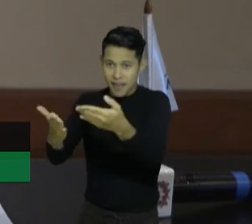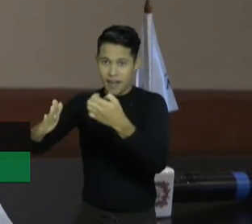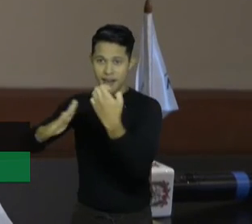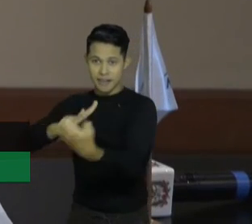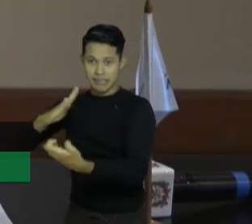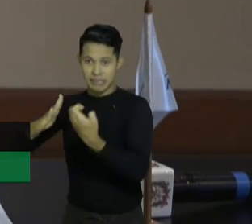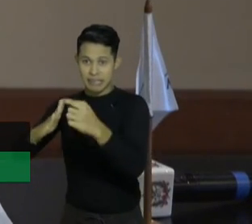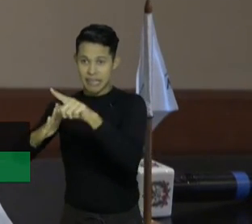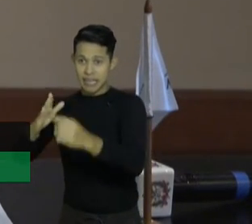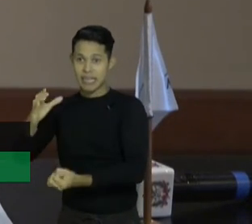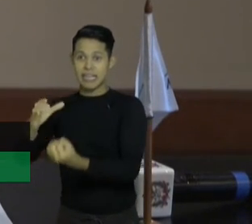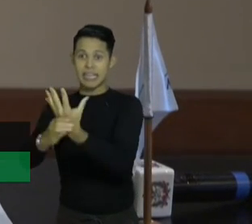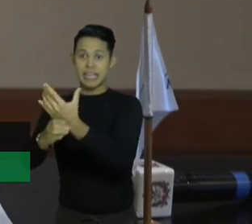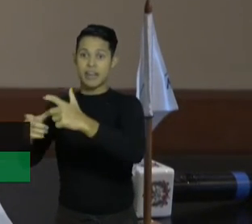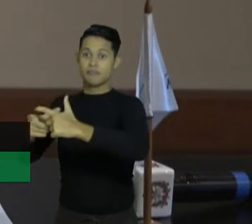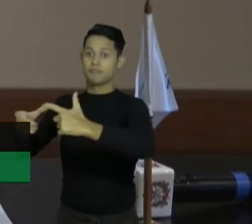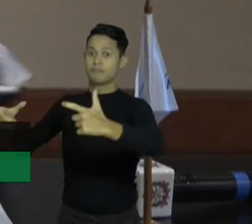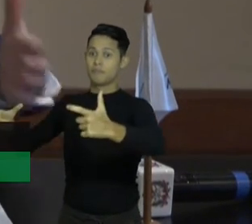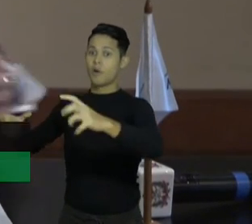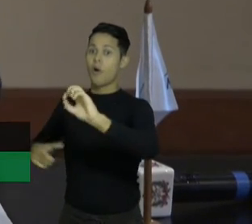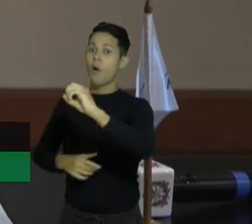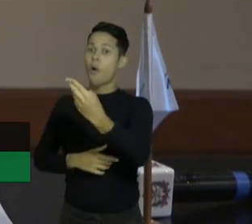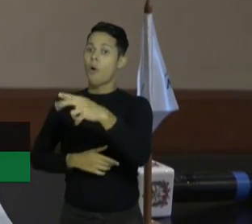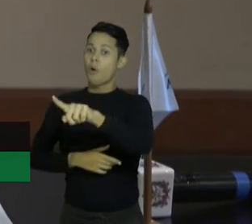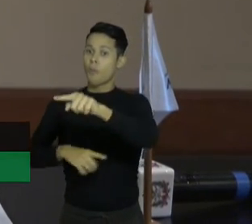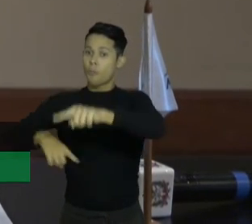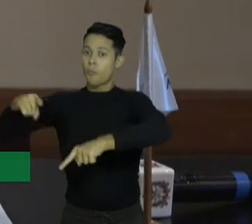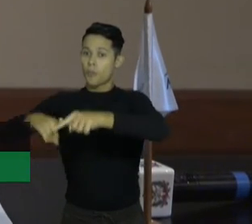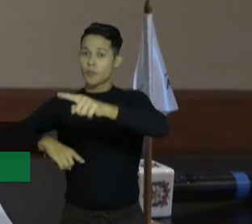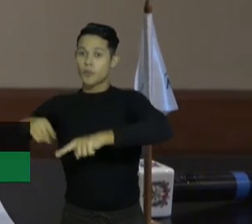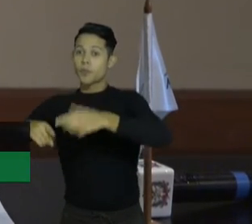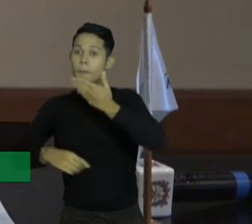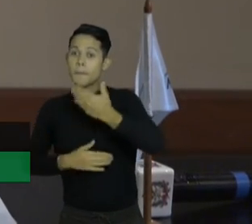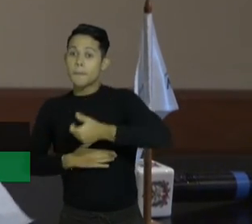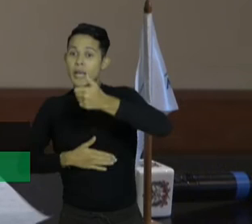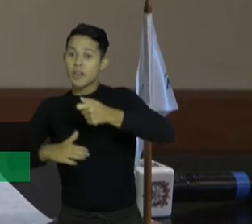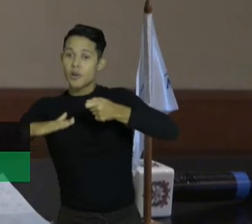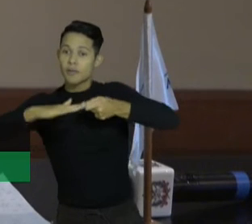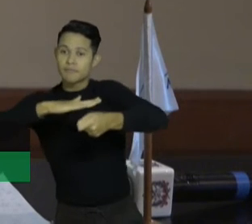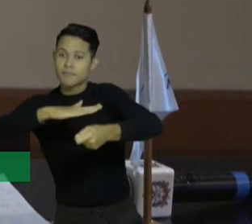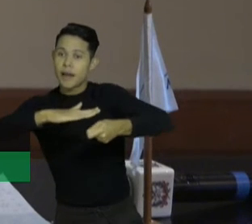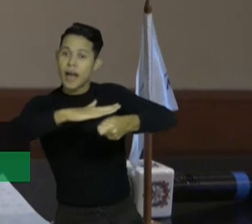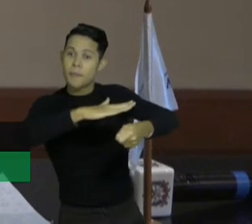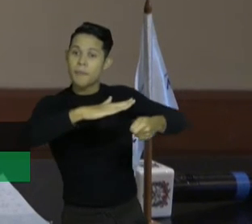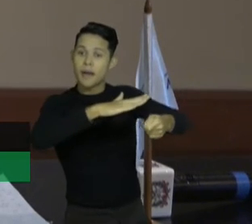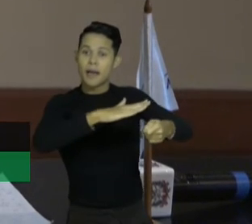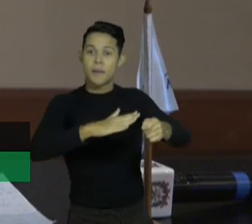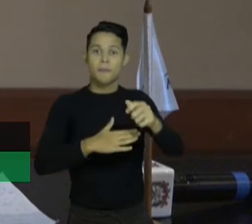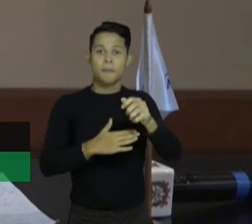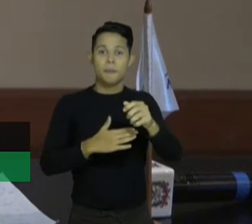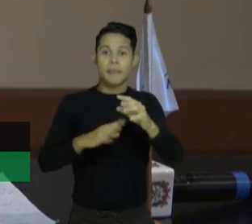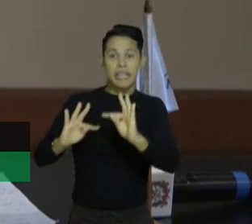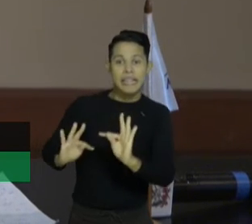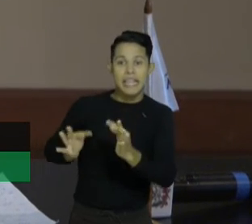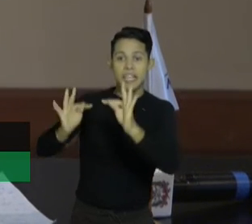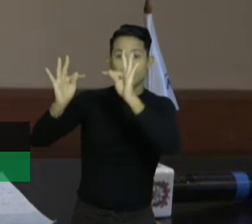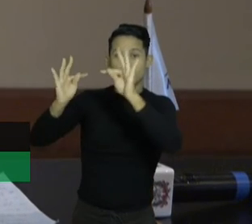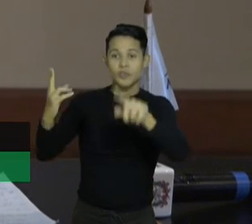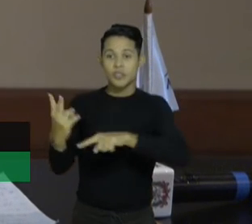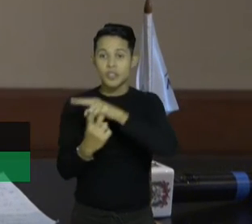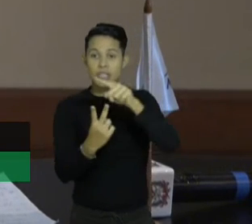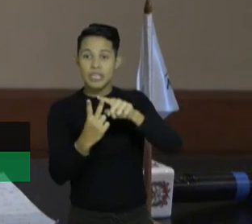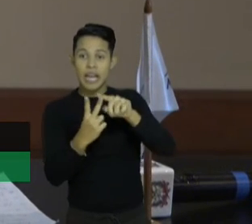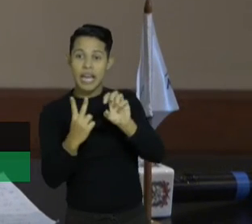indústria indústria ou aqueles recursos poderiam ser melhores aplicados em Ciência Tecnologia educação